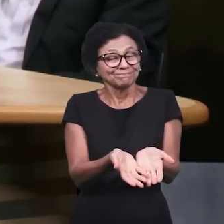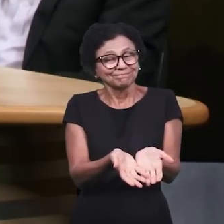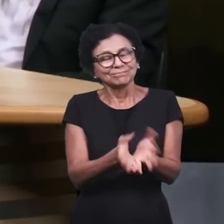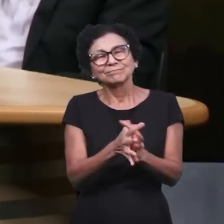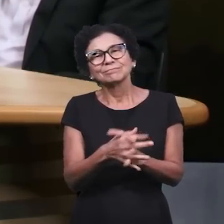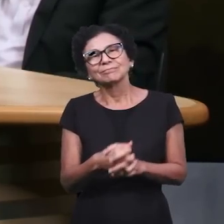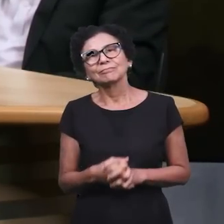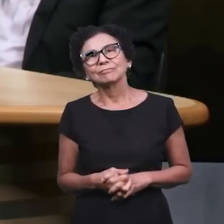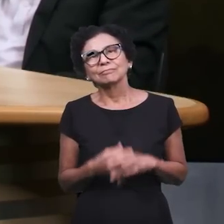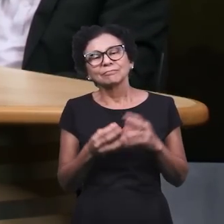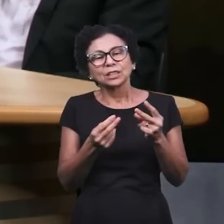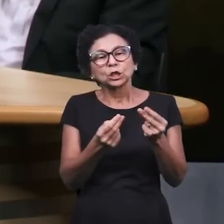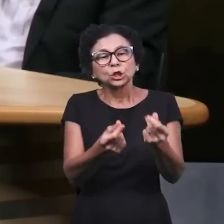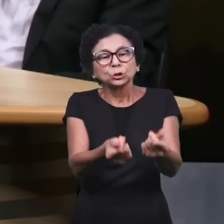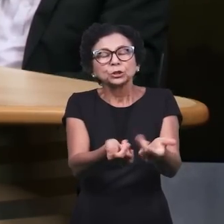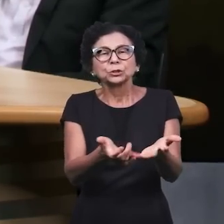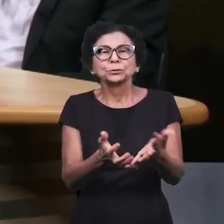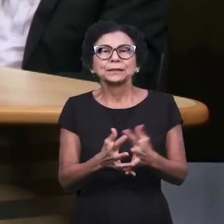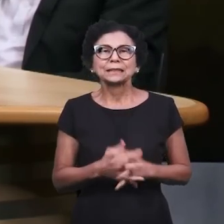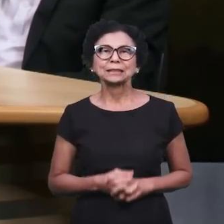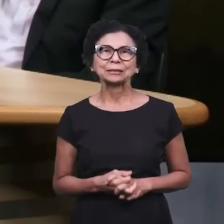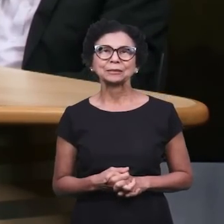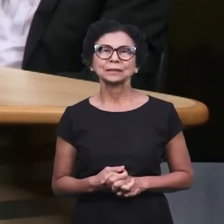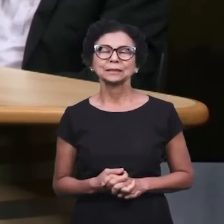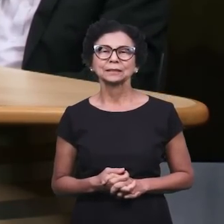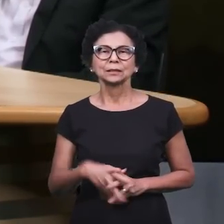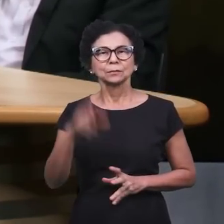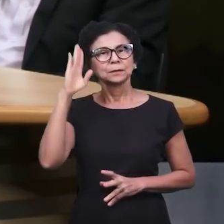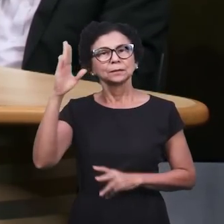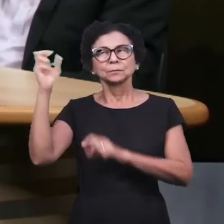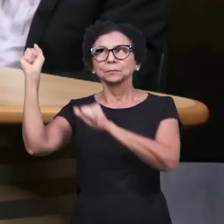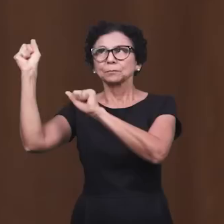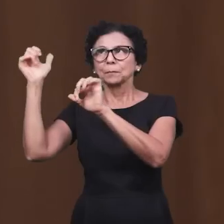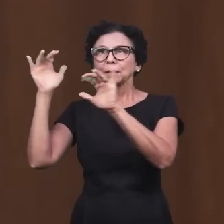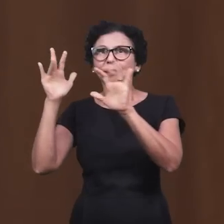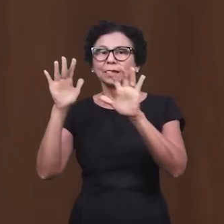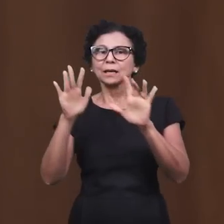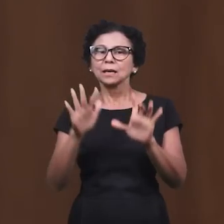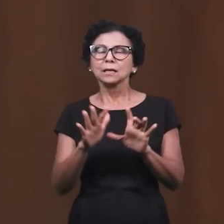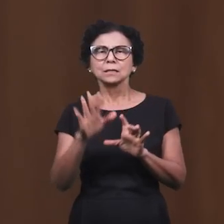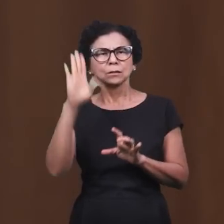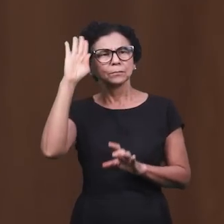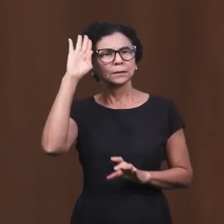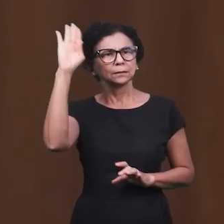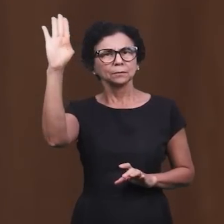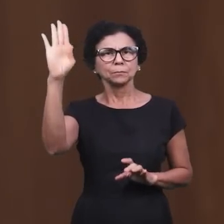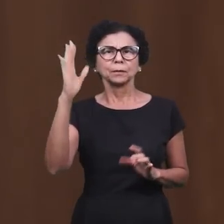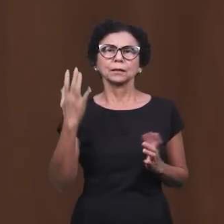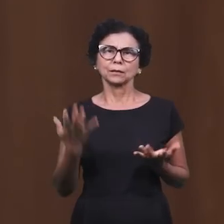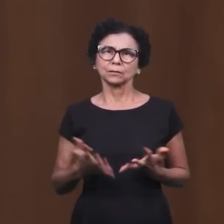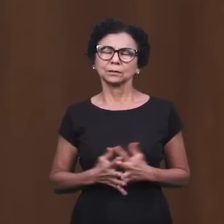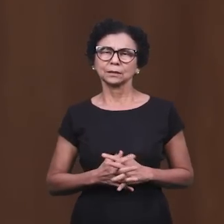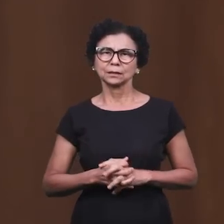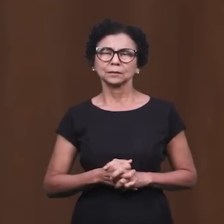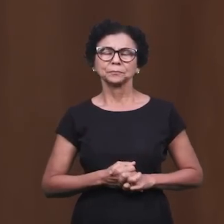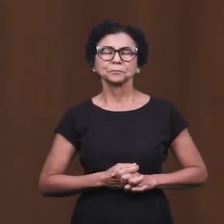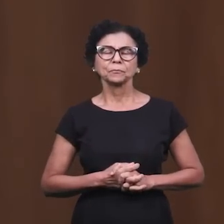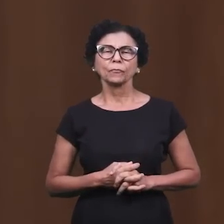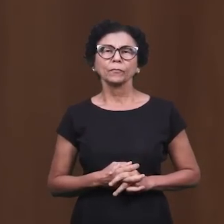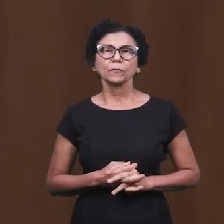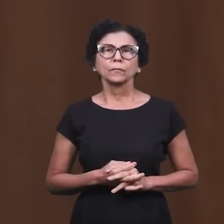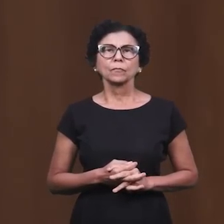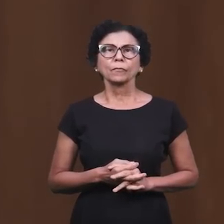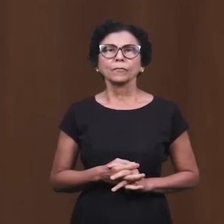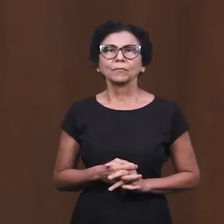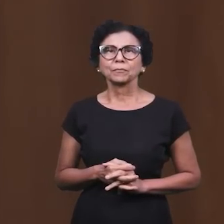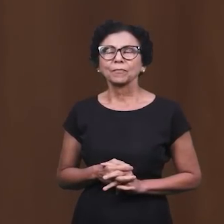serão inúteis se eles não estiverem acompanhados da bênção de Deus na nossa vida, né? Ele tem que ser o fundamento, né, o edificador, né? Por isso, né, se o Senhor